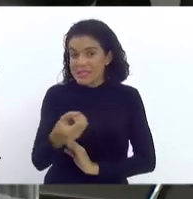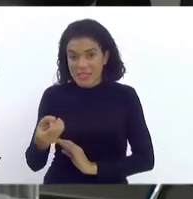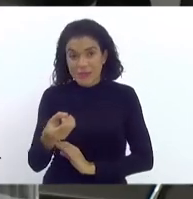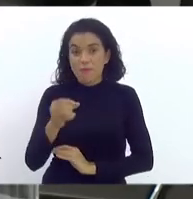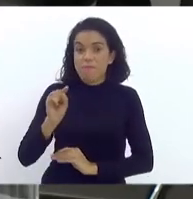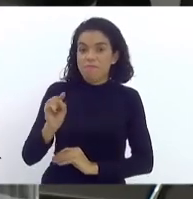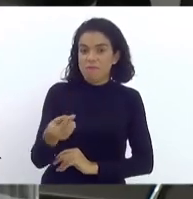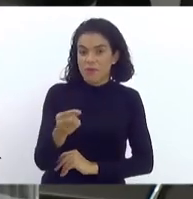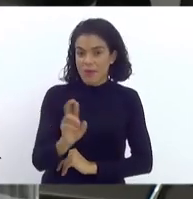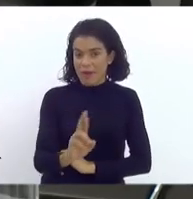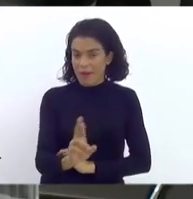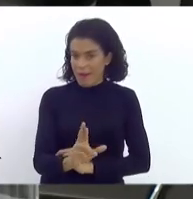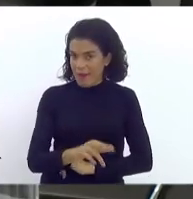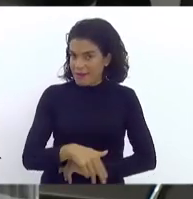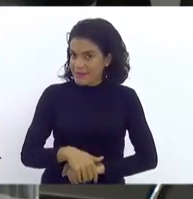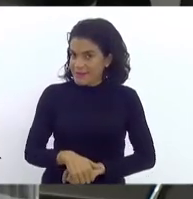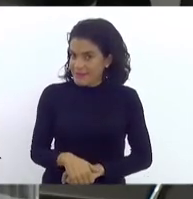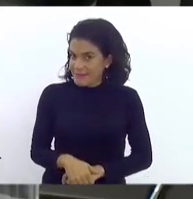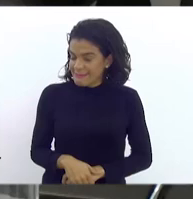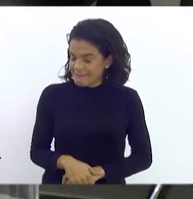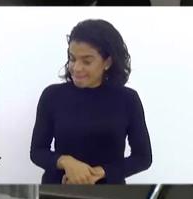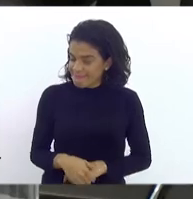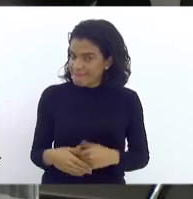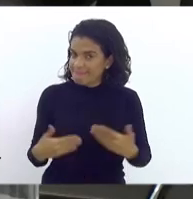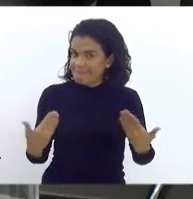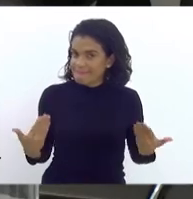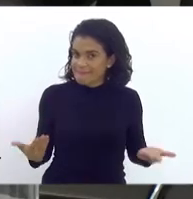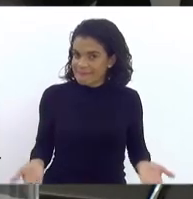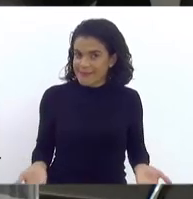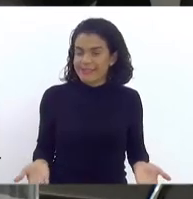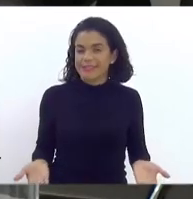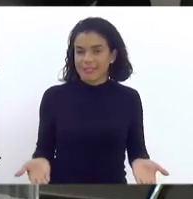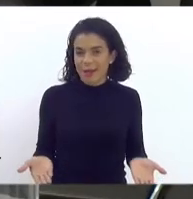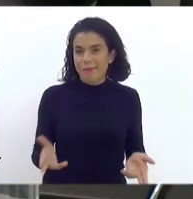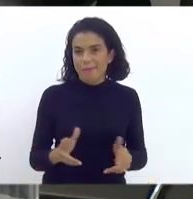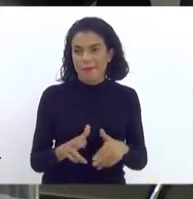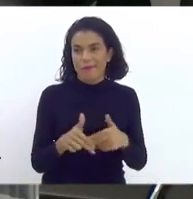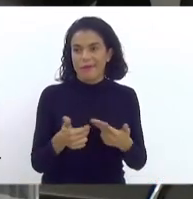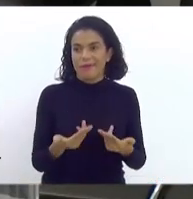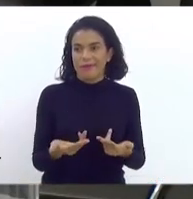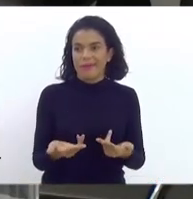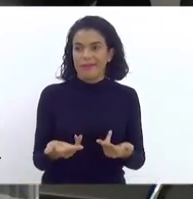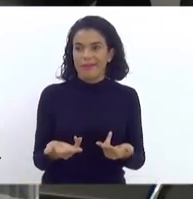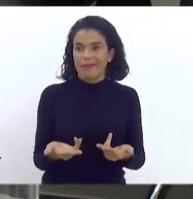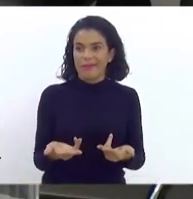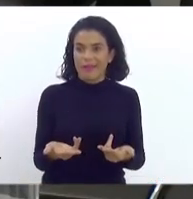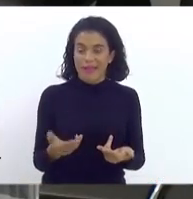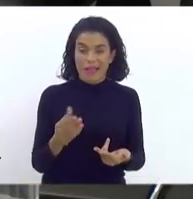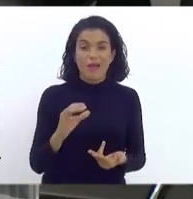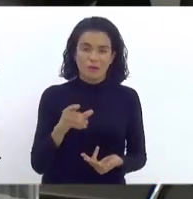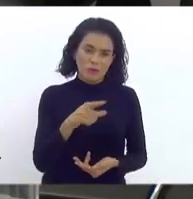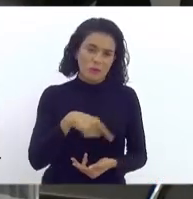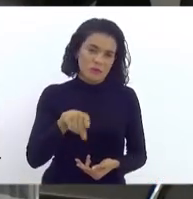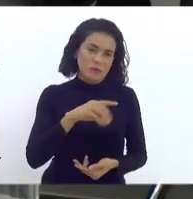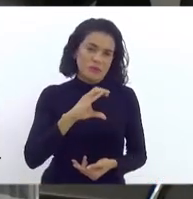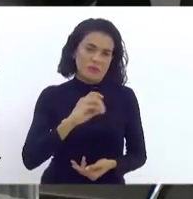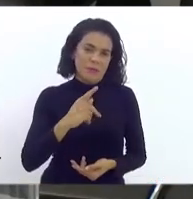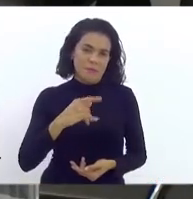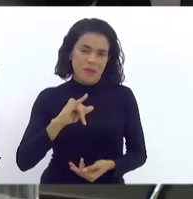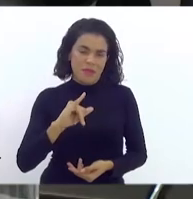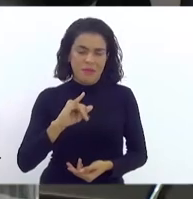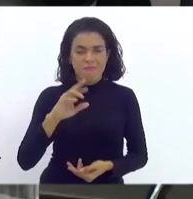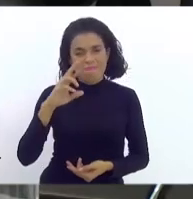por ponto de ligação. Então, eu, mediante isso aqui, a gente vai estar trazendo isso para a CPI, sabe, senhor presidente? E